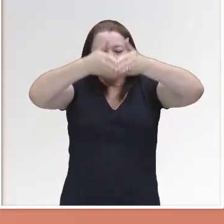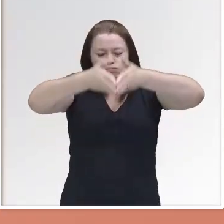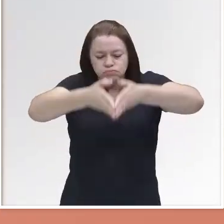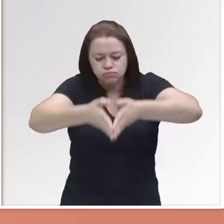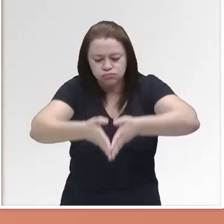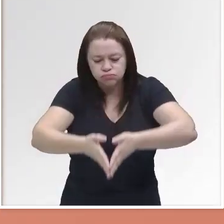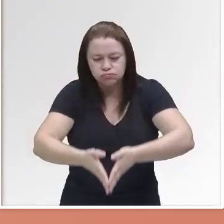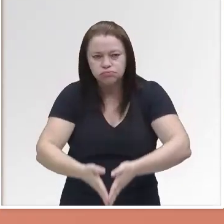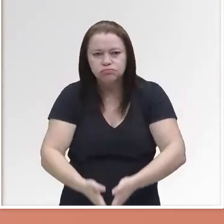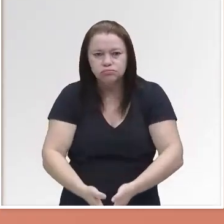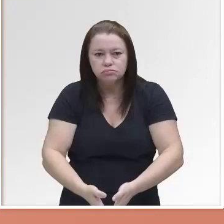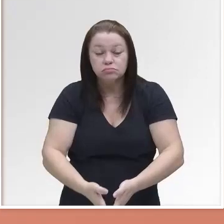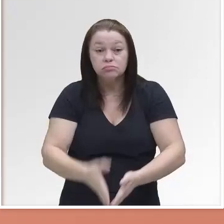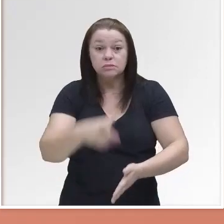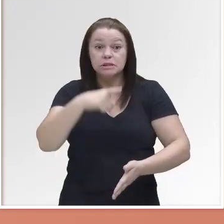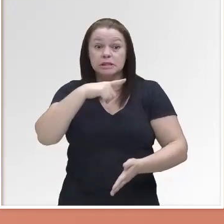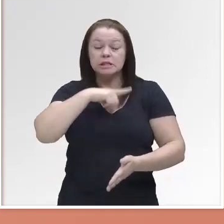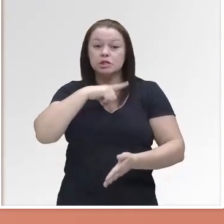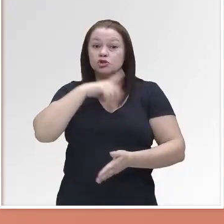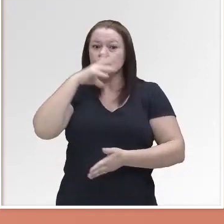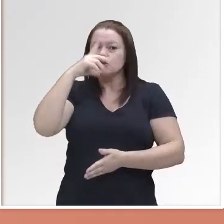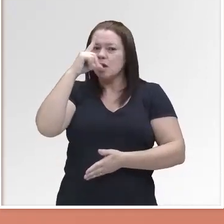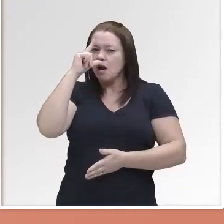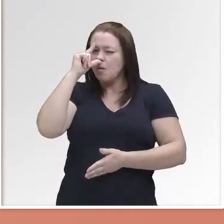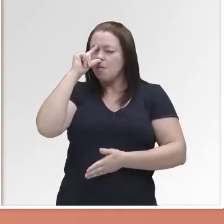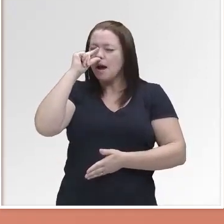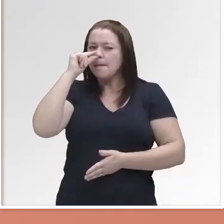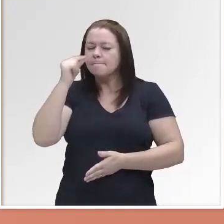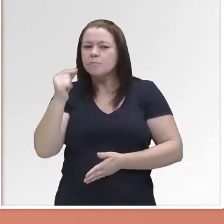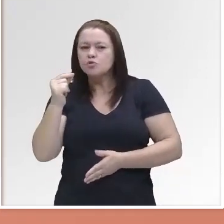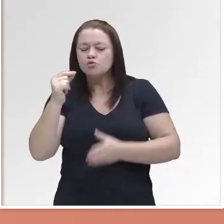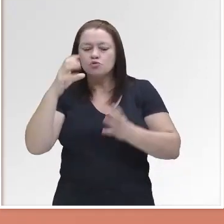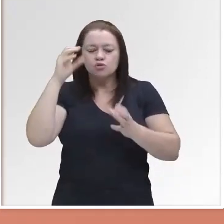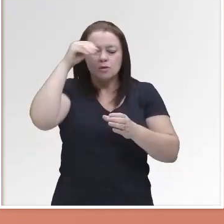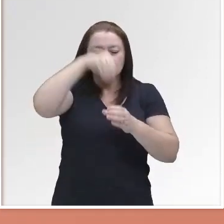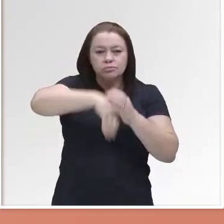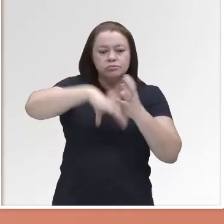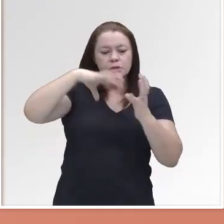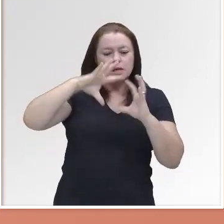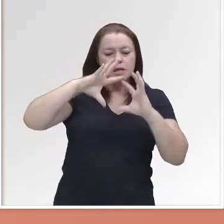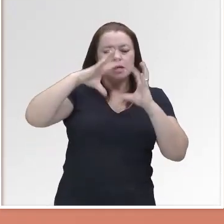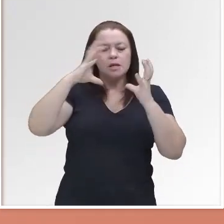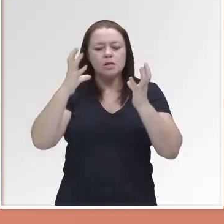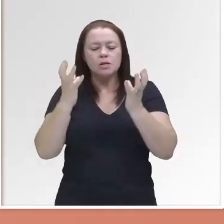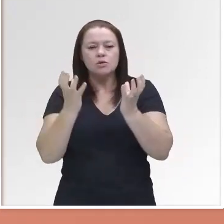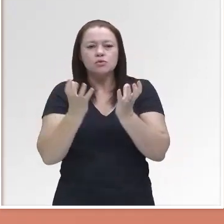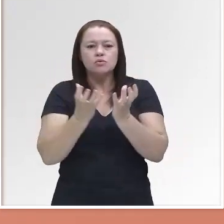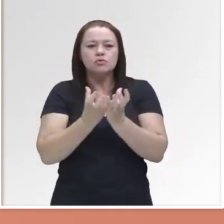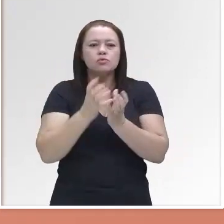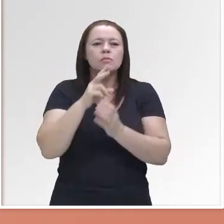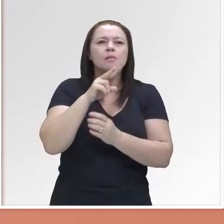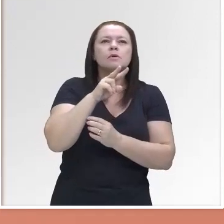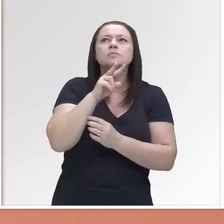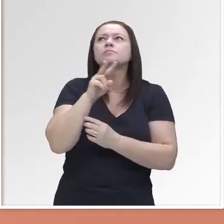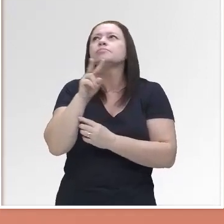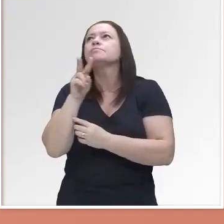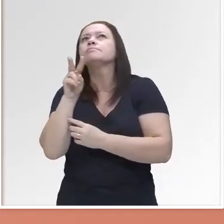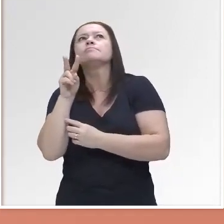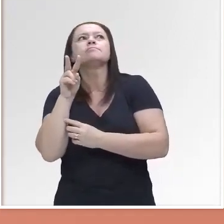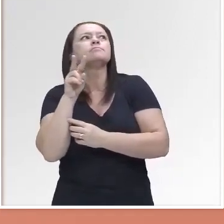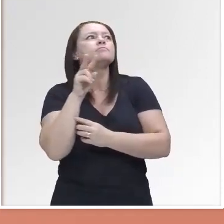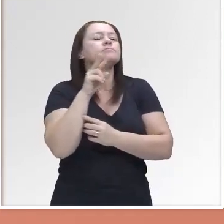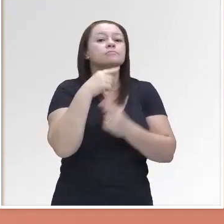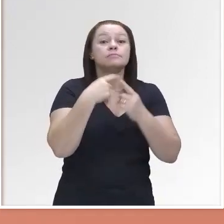pela sua bola mágica para espiar Ariel. Úrsula ansiava para poder ficar com a maravilhosa voz de